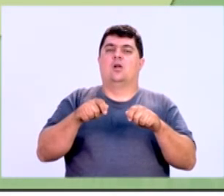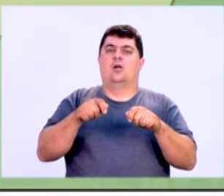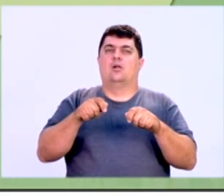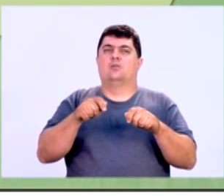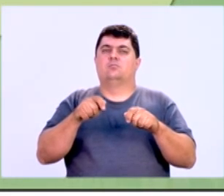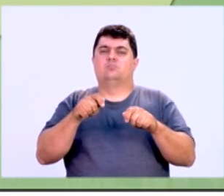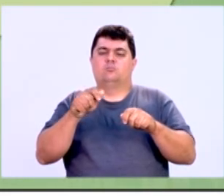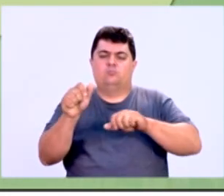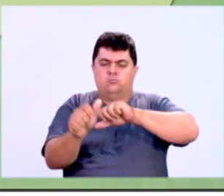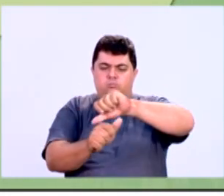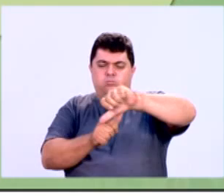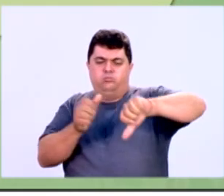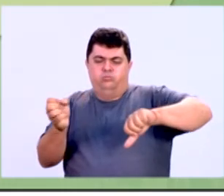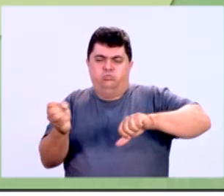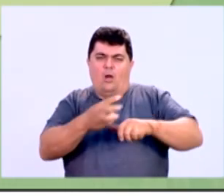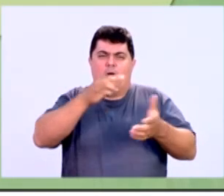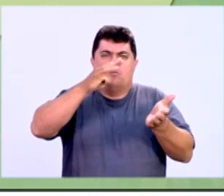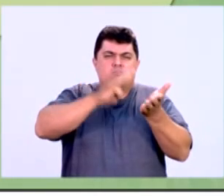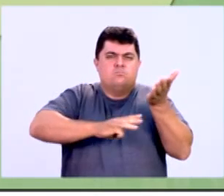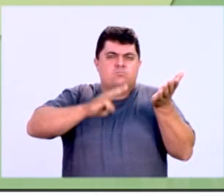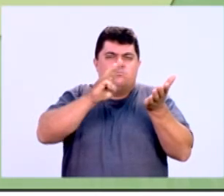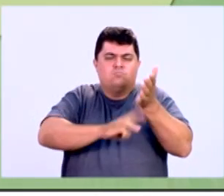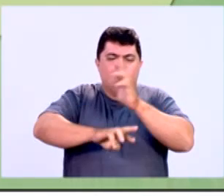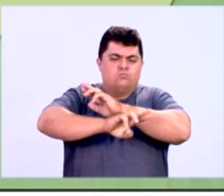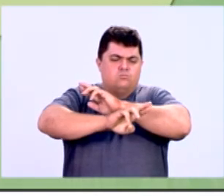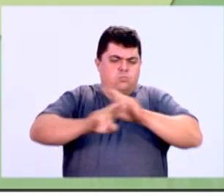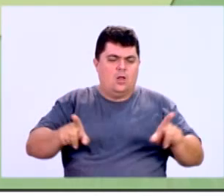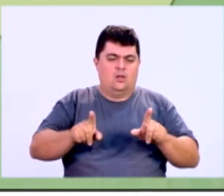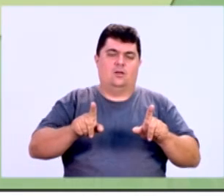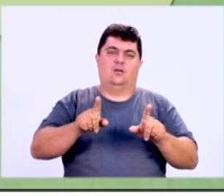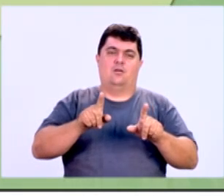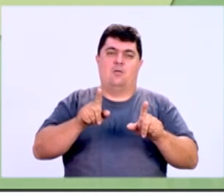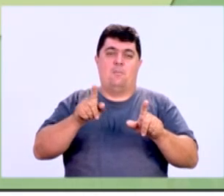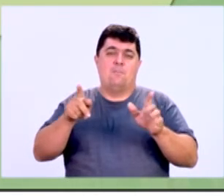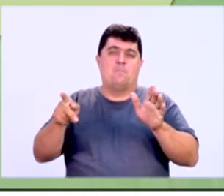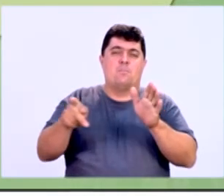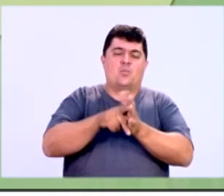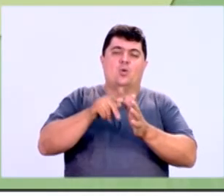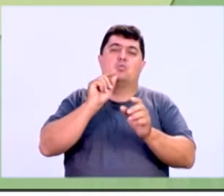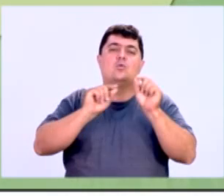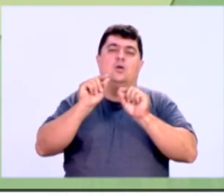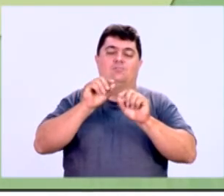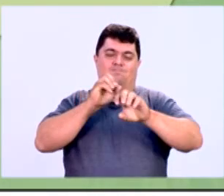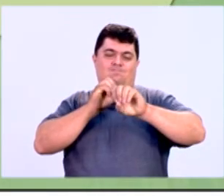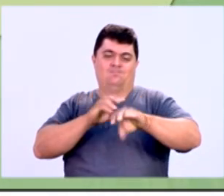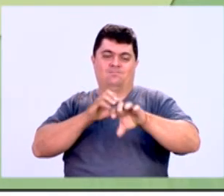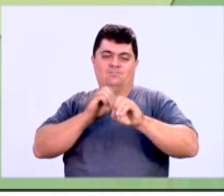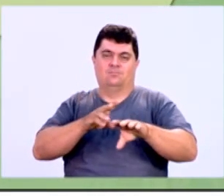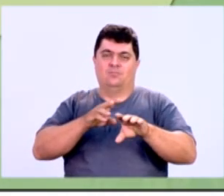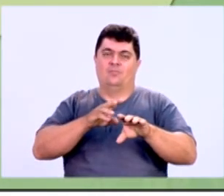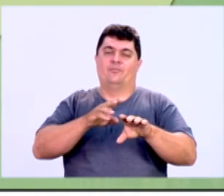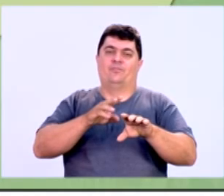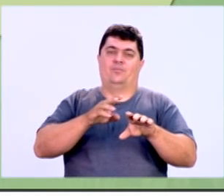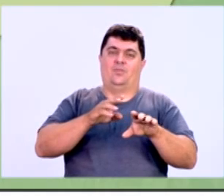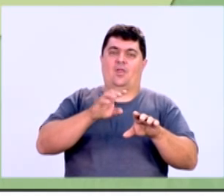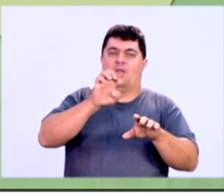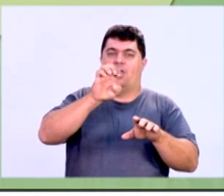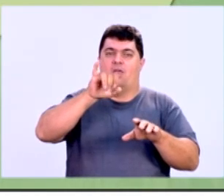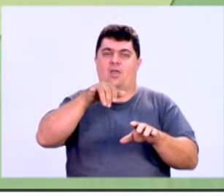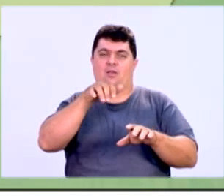novas metodologias no processo de ensino-aprendizagem para as turmas de